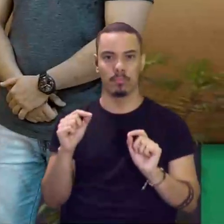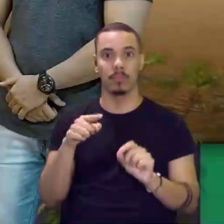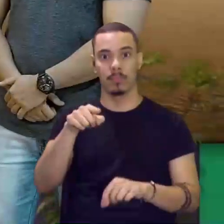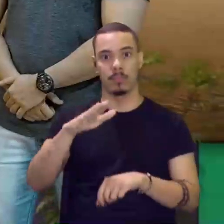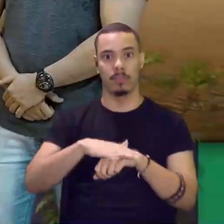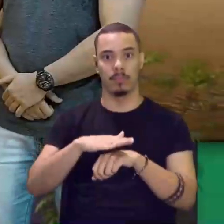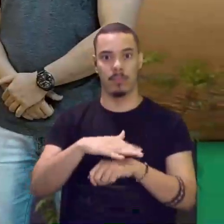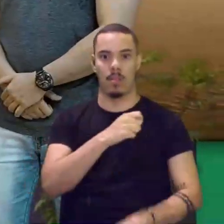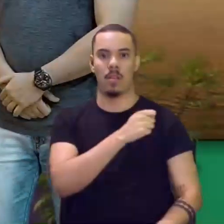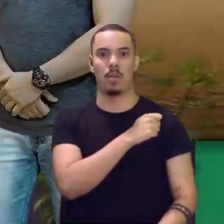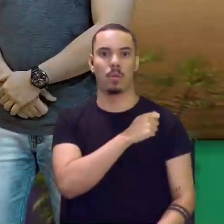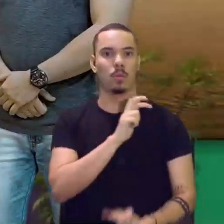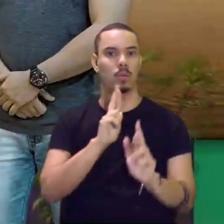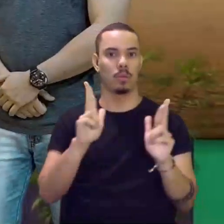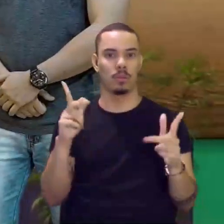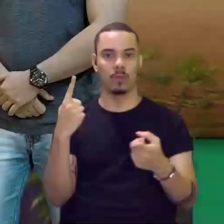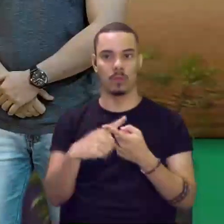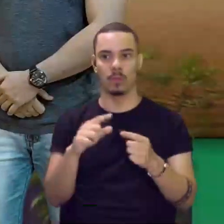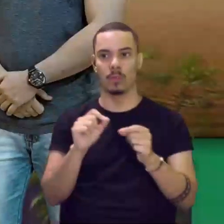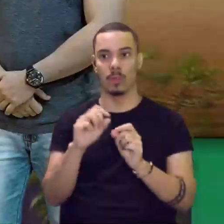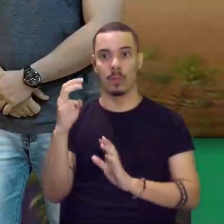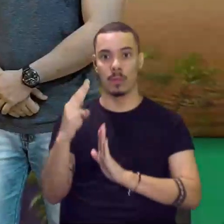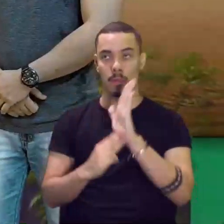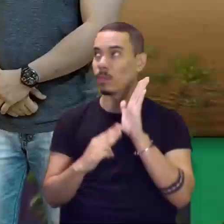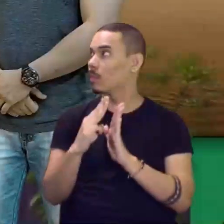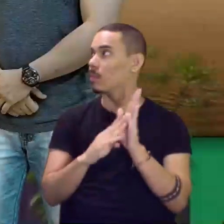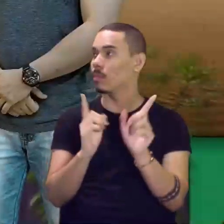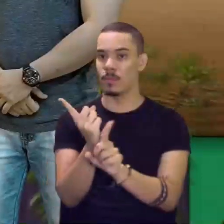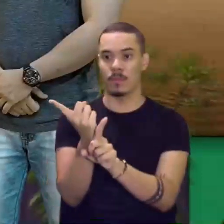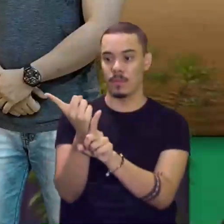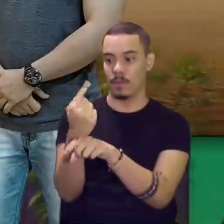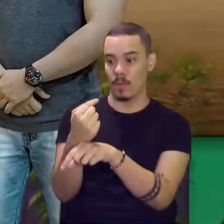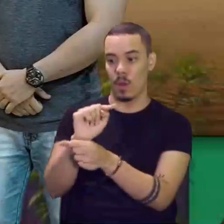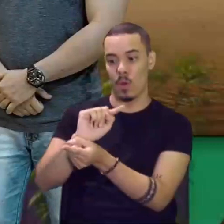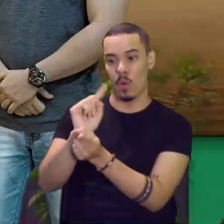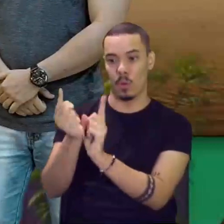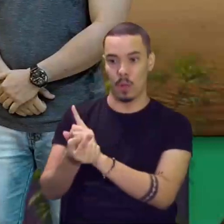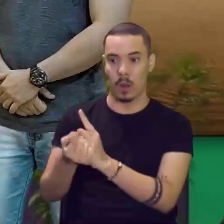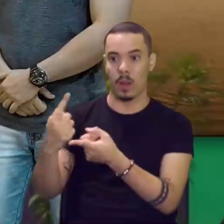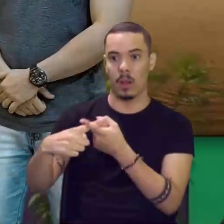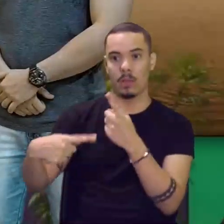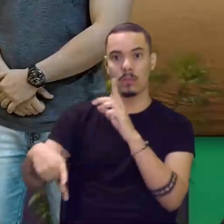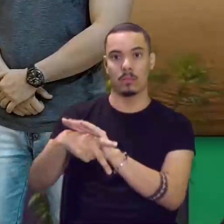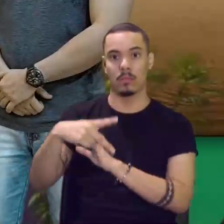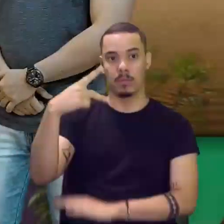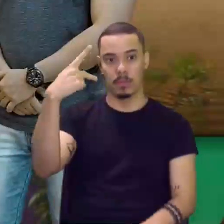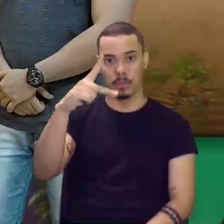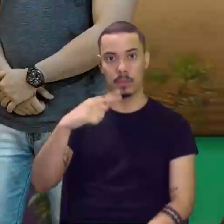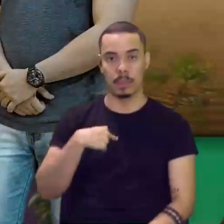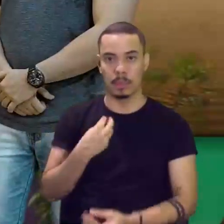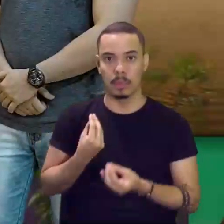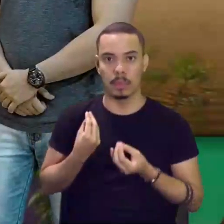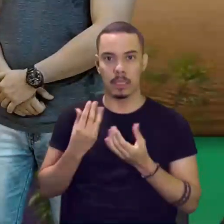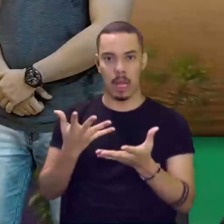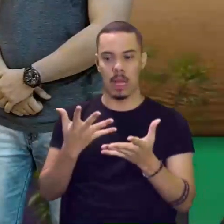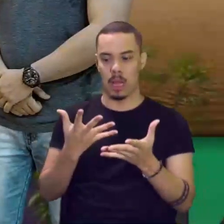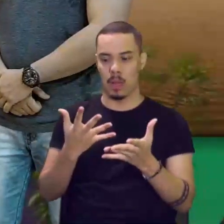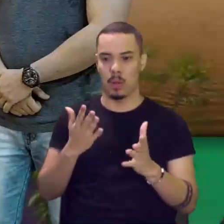o aluno, porque trabalha muito com essa metodologia invertida, no qual nós damos os